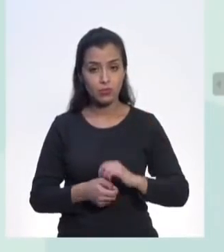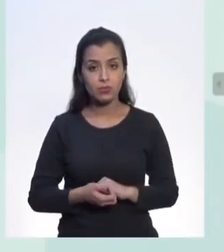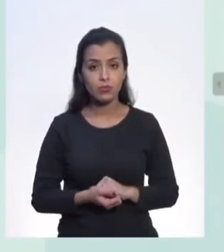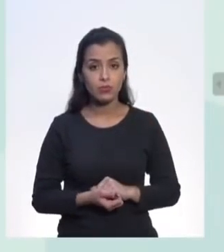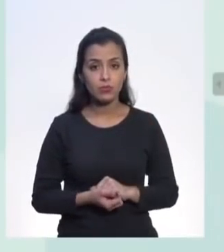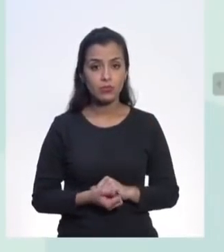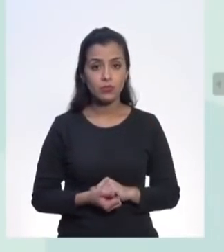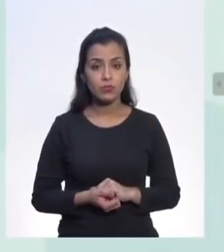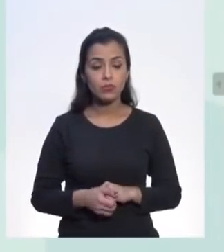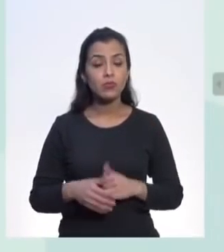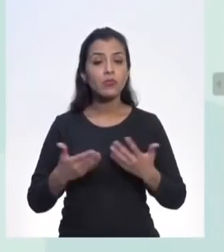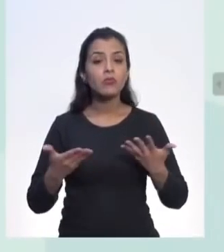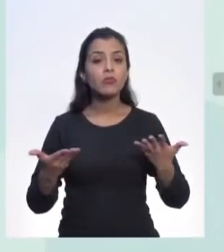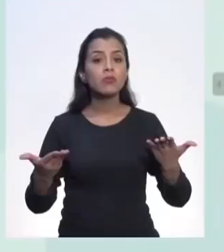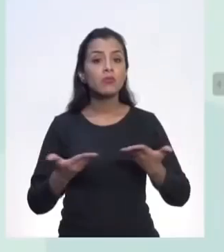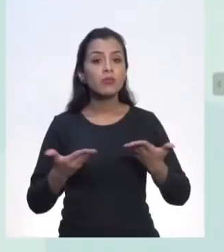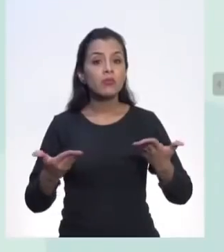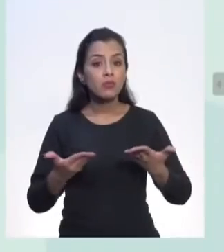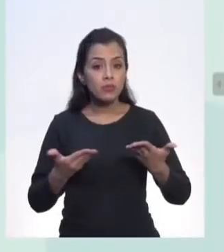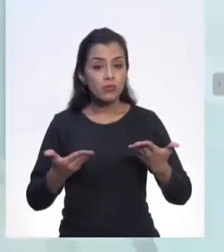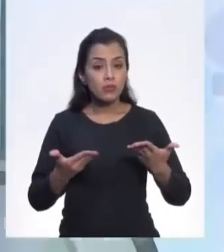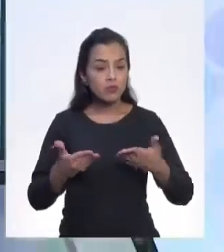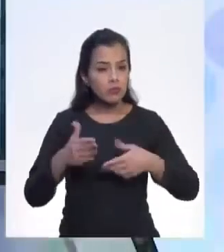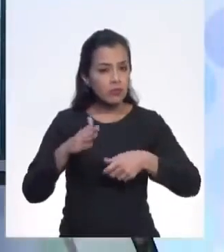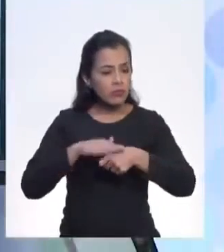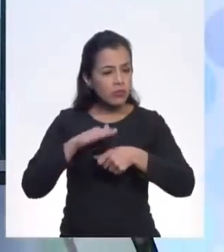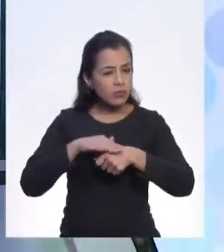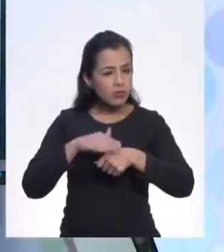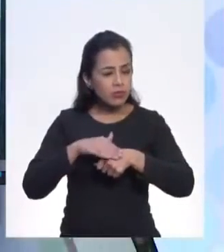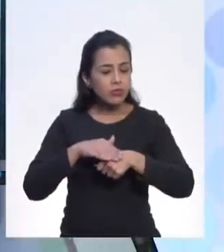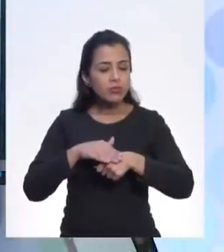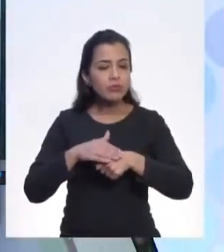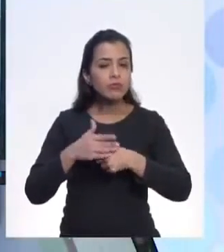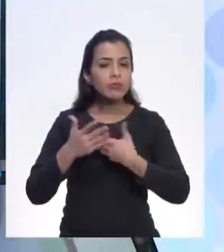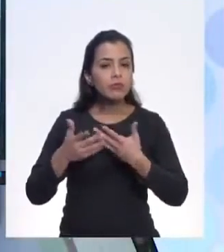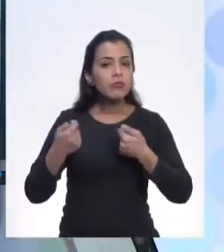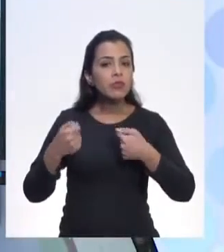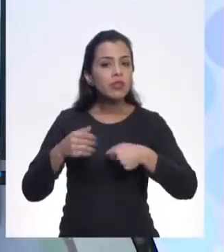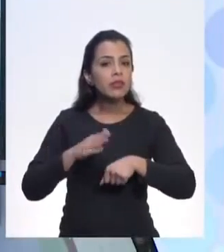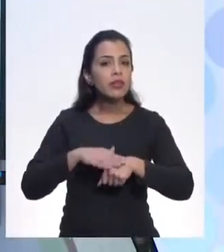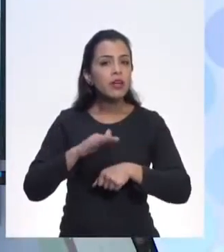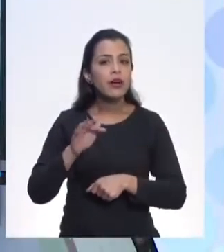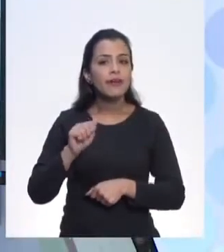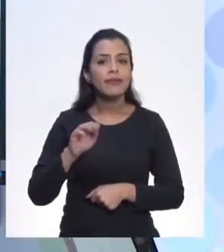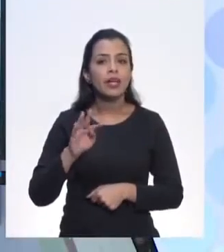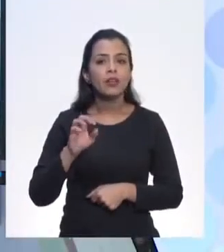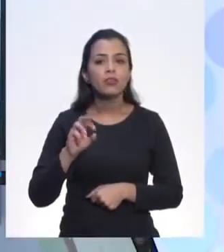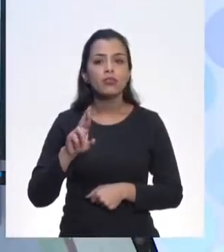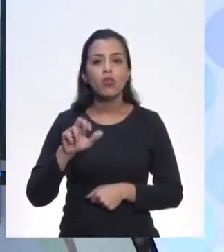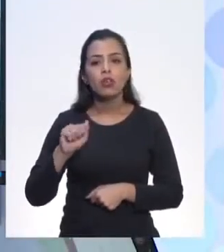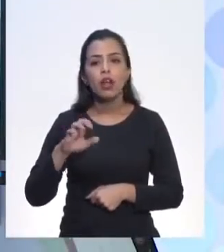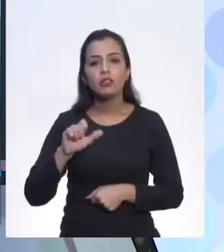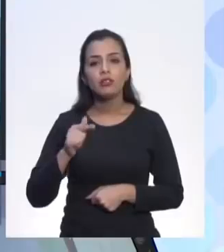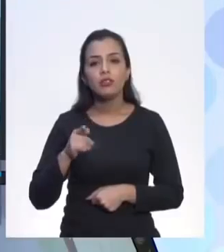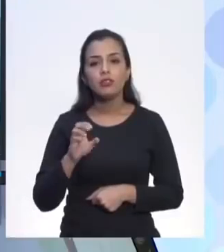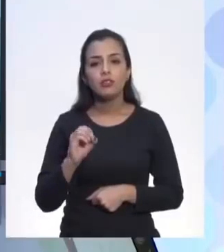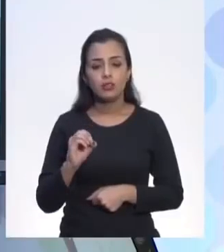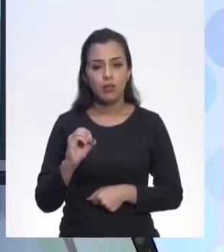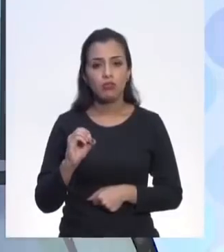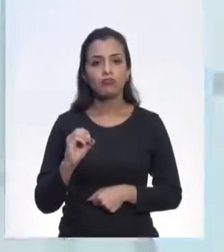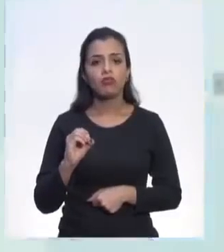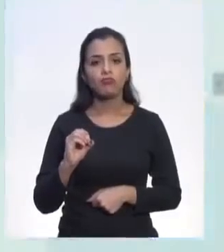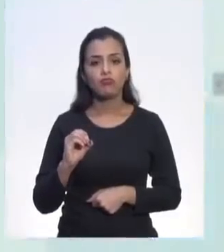bem. Então, para poder resolver essa raiz, eu vou usar a fatoração. Vou fatorar o